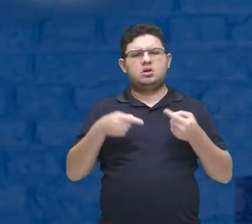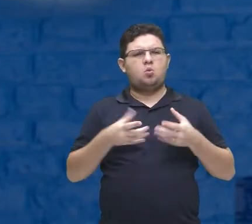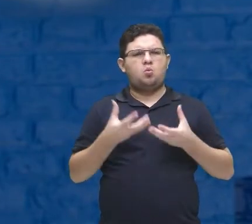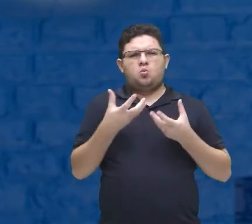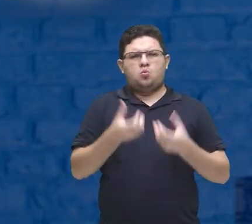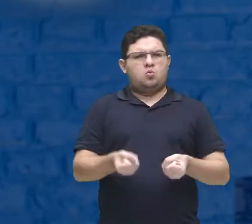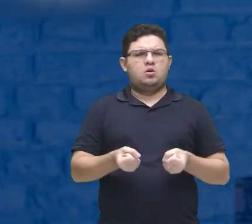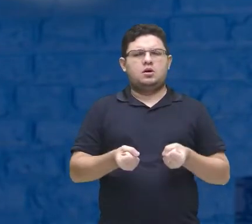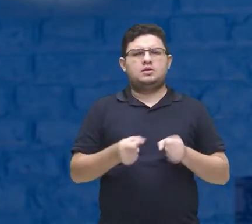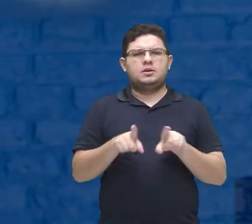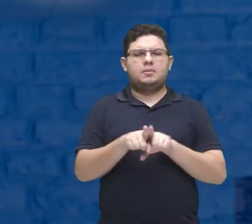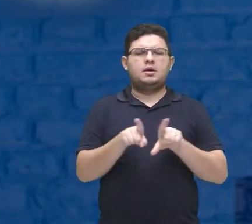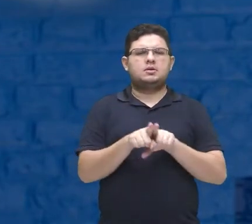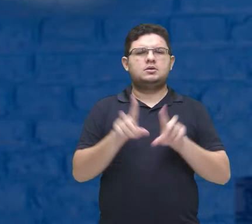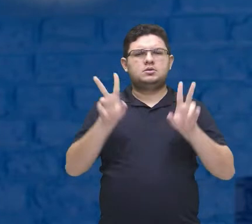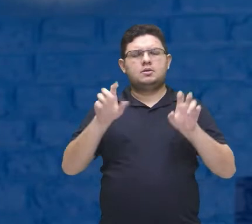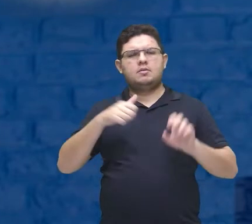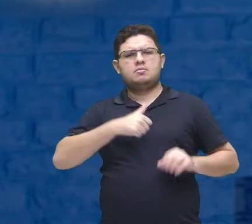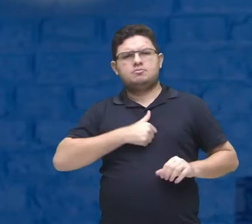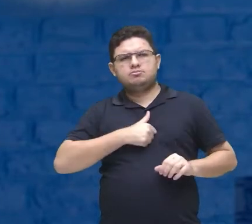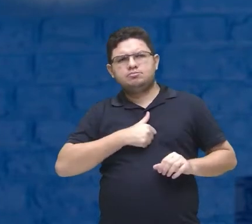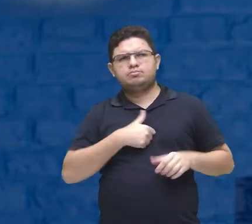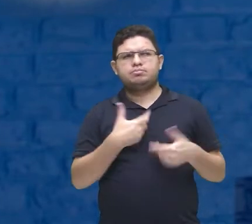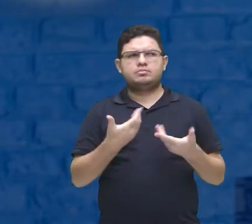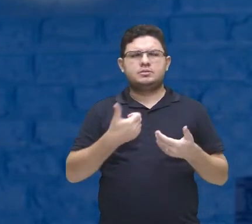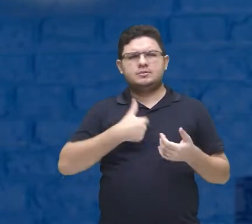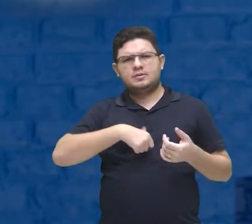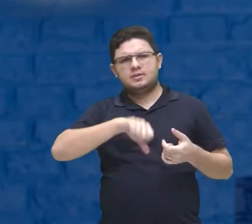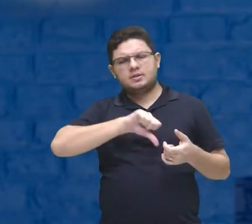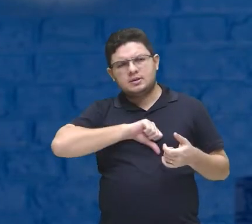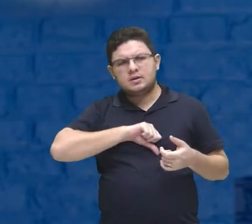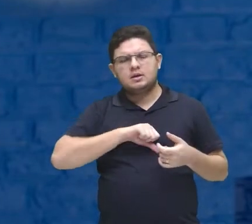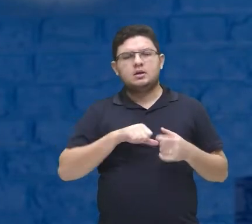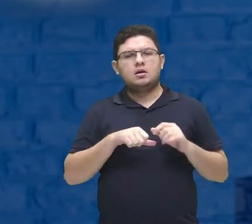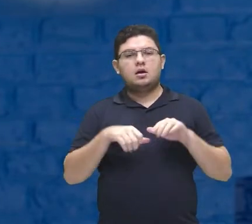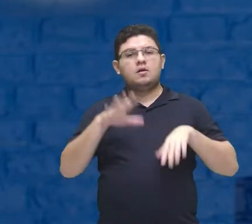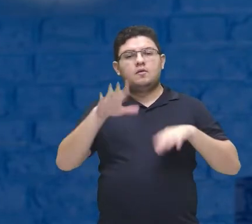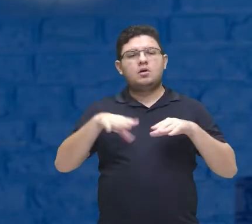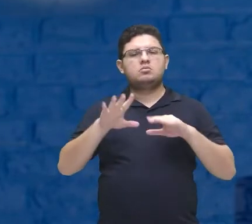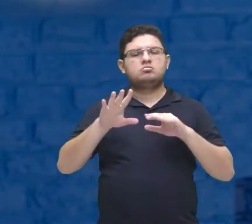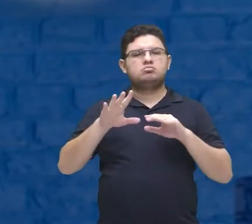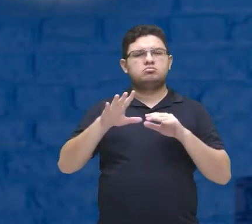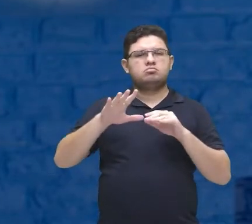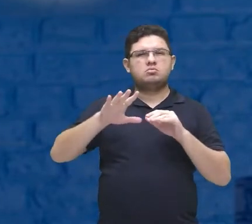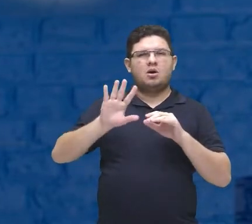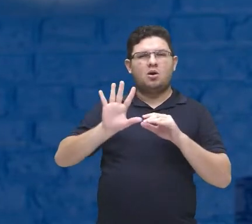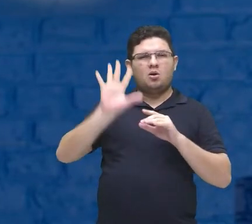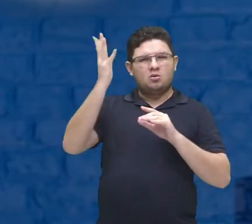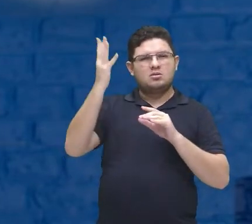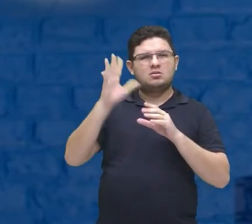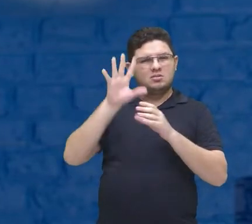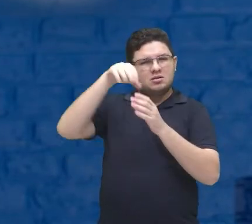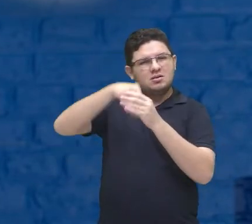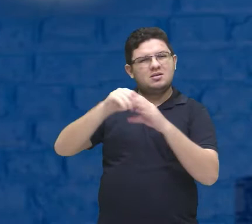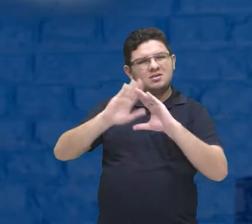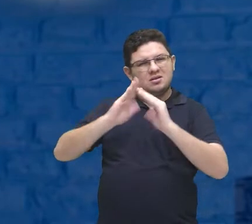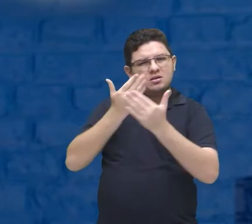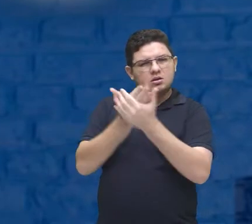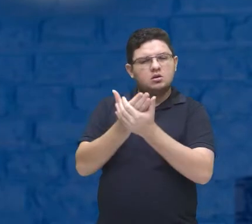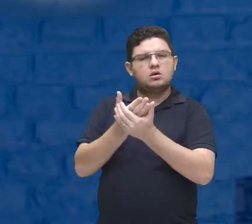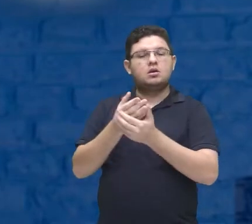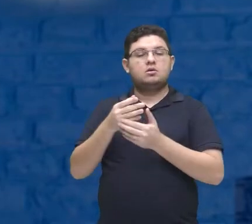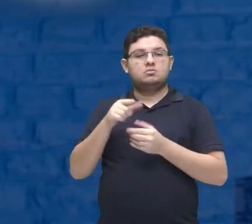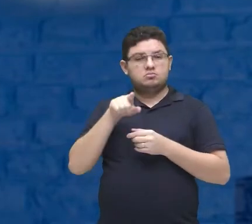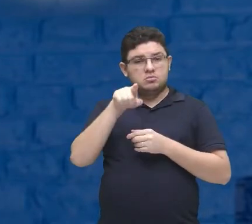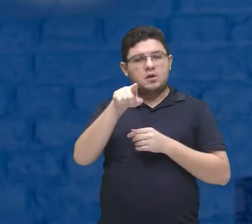questão da autoestima, e aí vem tantas situações que acabam refletindo dentro da escola, né? Ainda há pouco o senhor usou bem uma palavra chamada respeito,